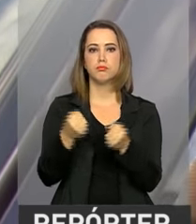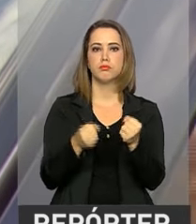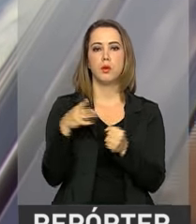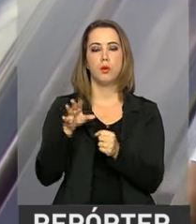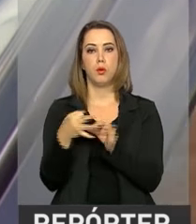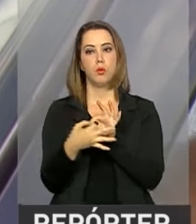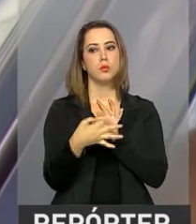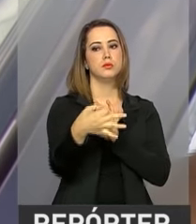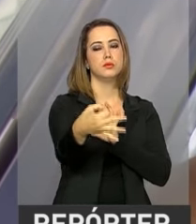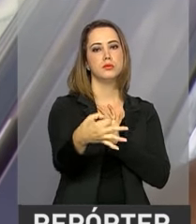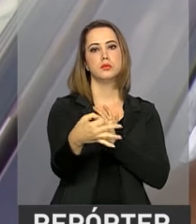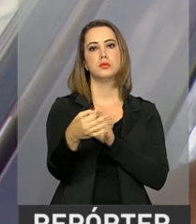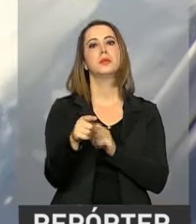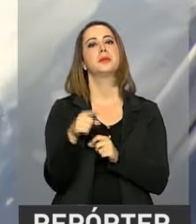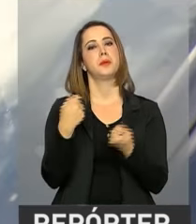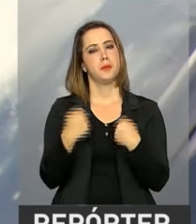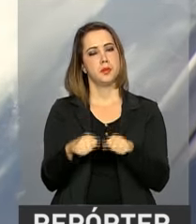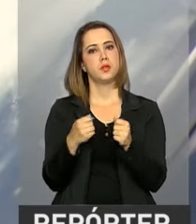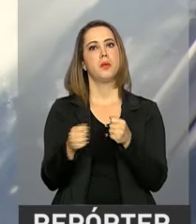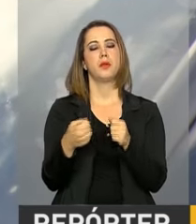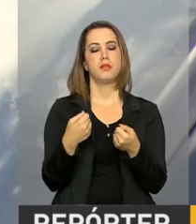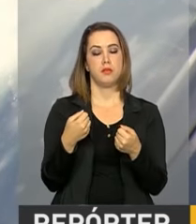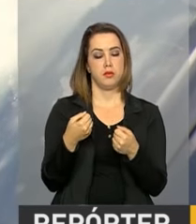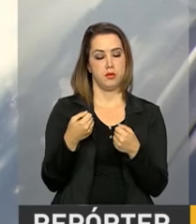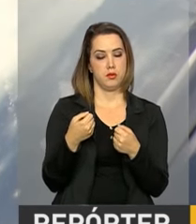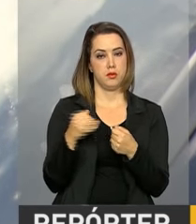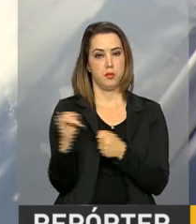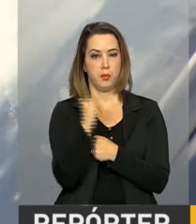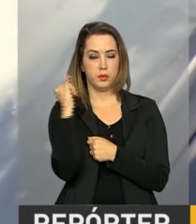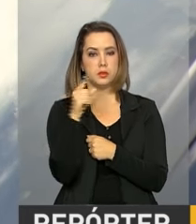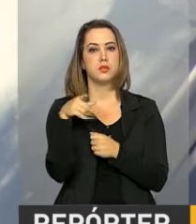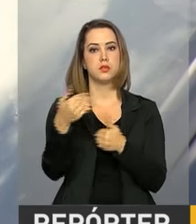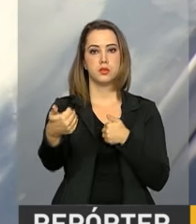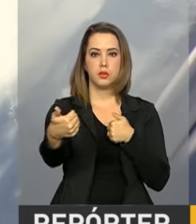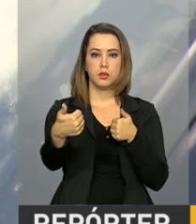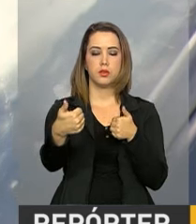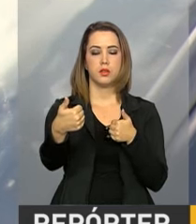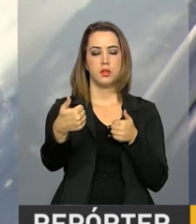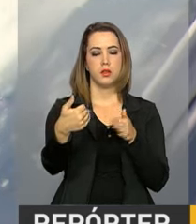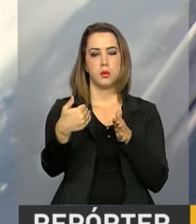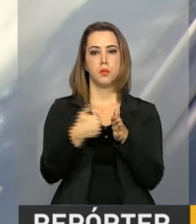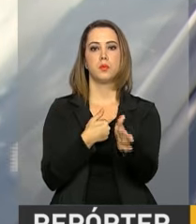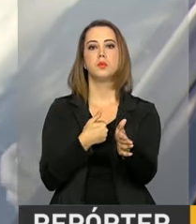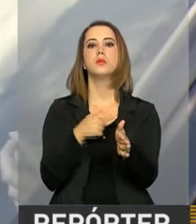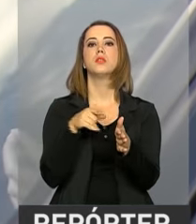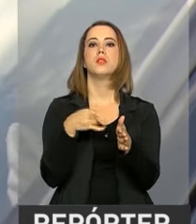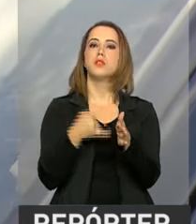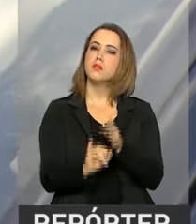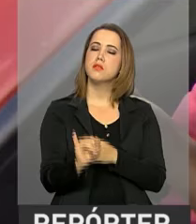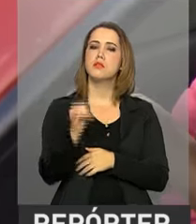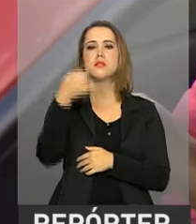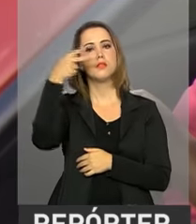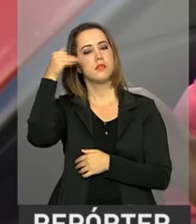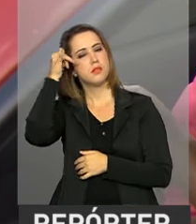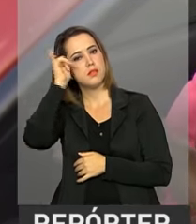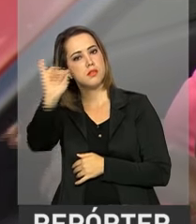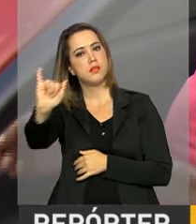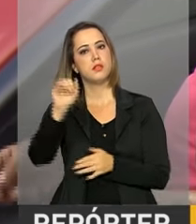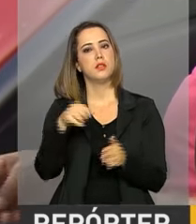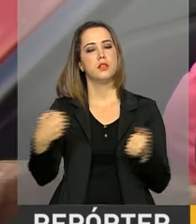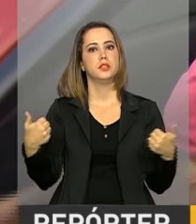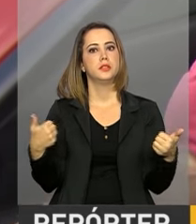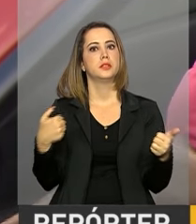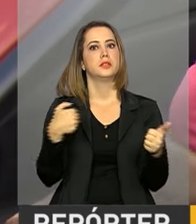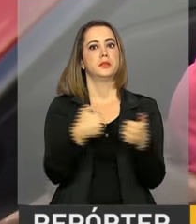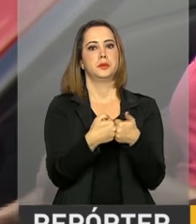Com principalmente mão única, né? Se for dessa forma, eu acho legal. Então, se for para evitar acidente, vai ser uma ótima. É mais fácil,